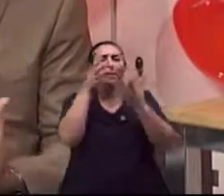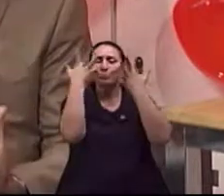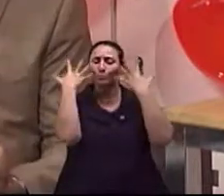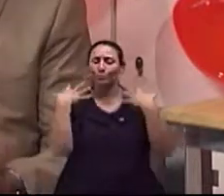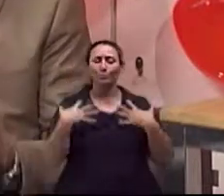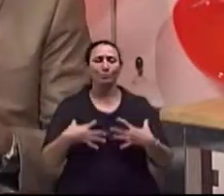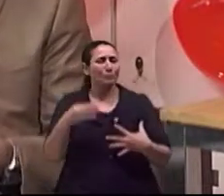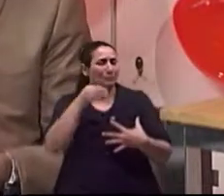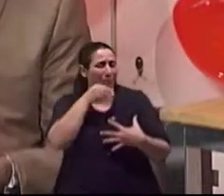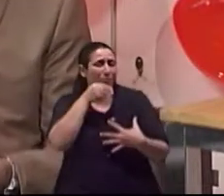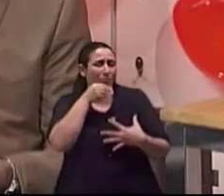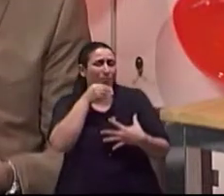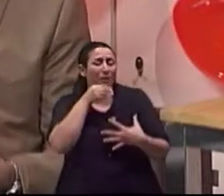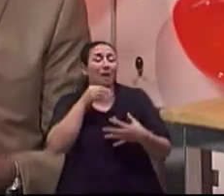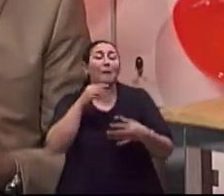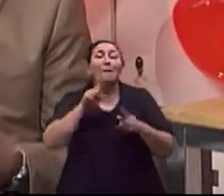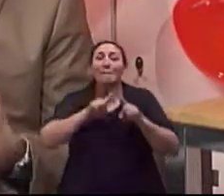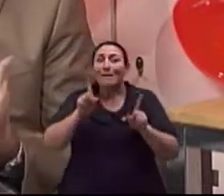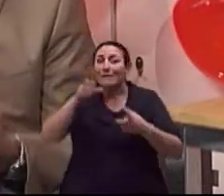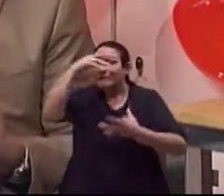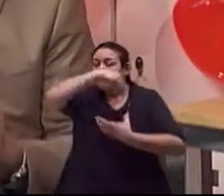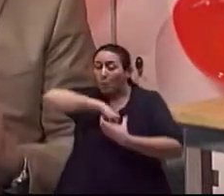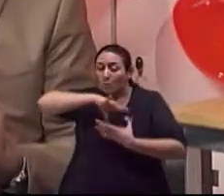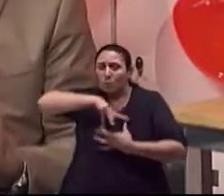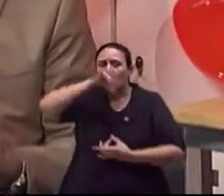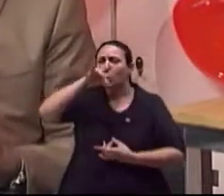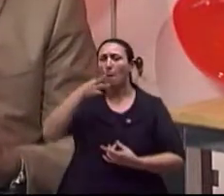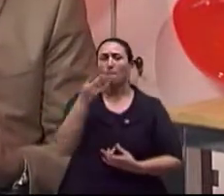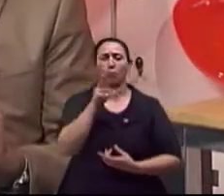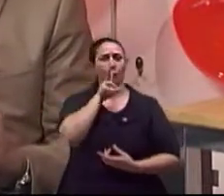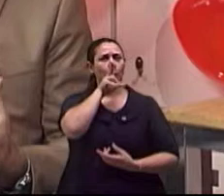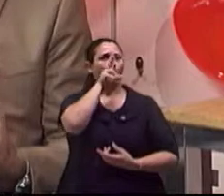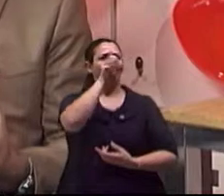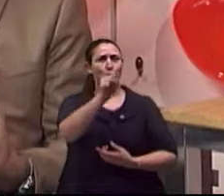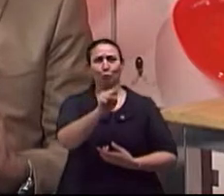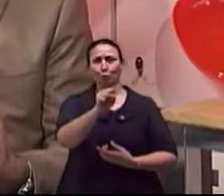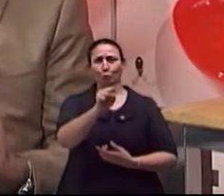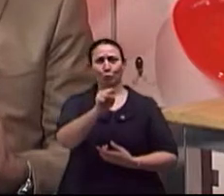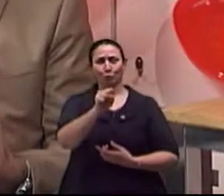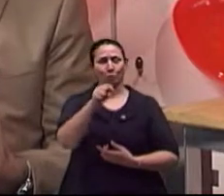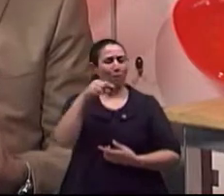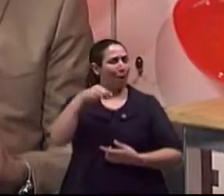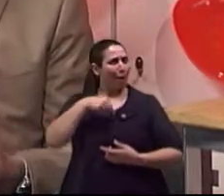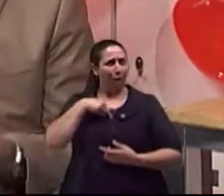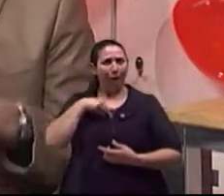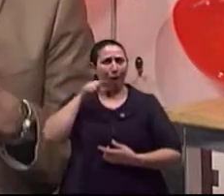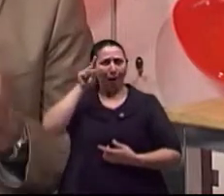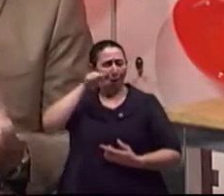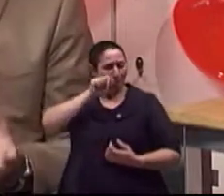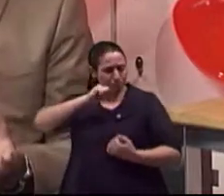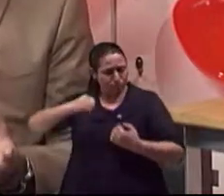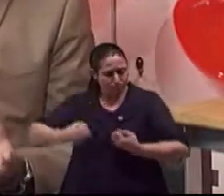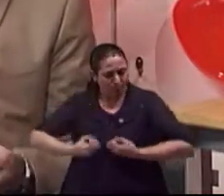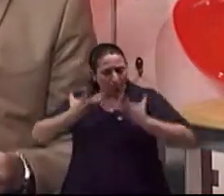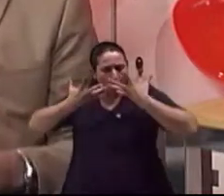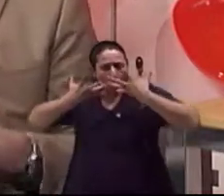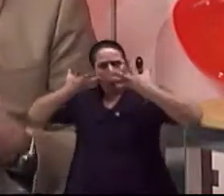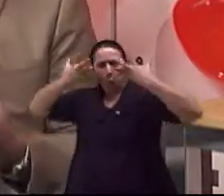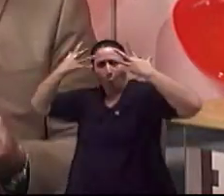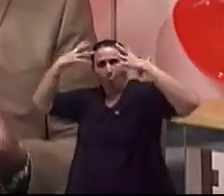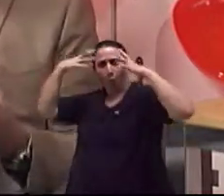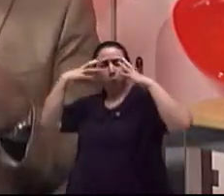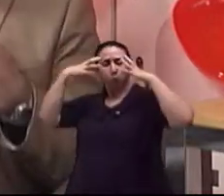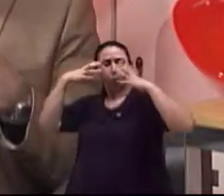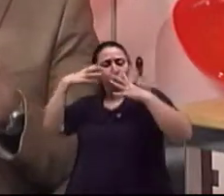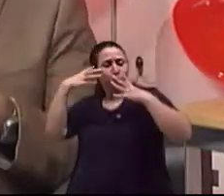muito mais força do que ele próprio imagina então um dos um das grandes questões assim que a espiritualidade nos remete é justamente essa questão de